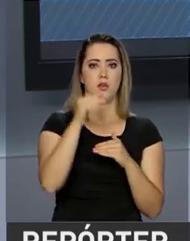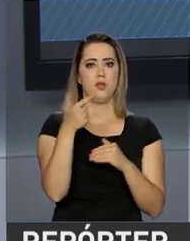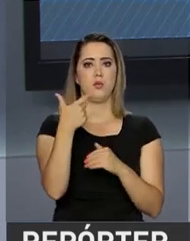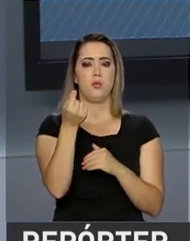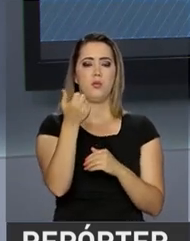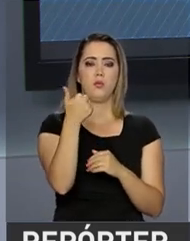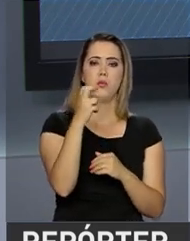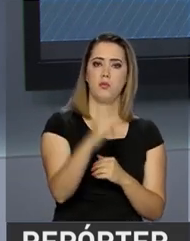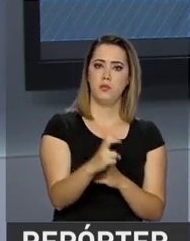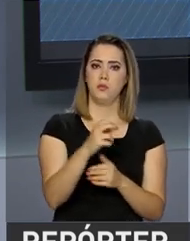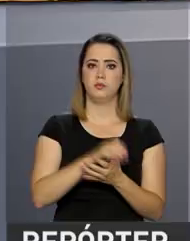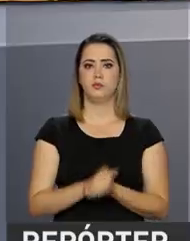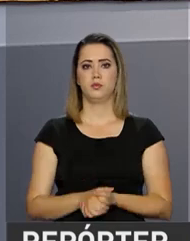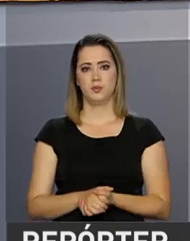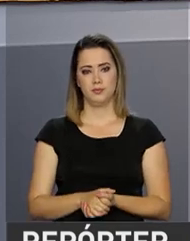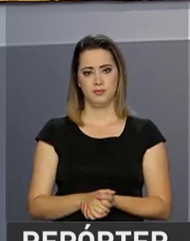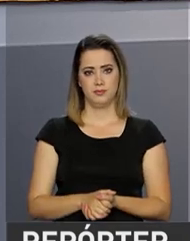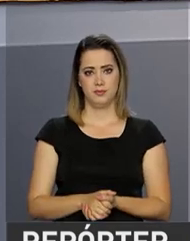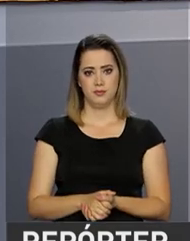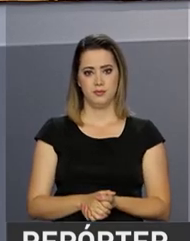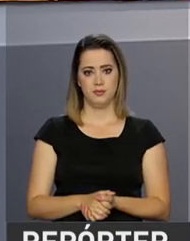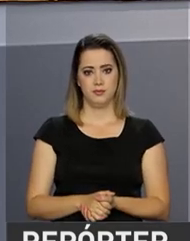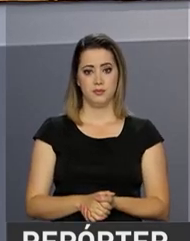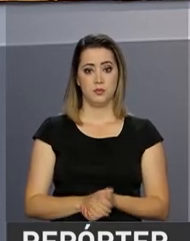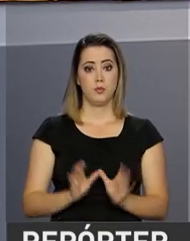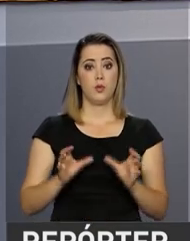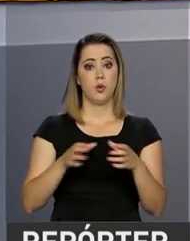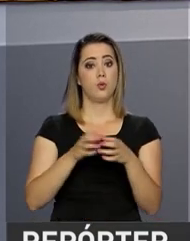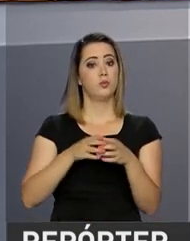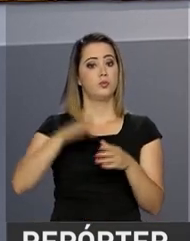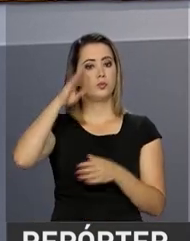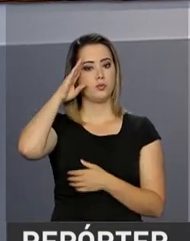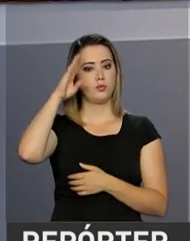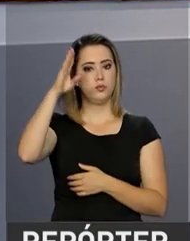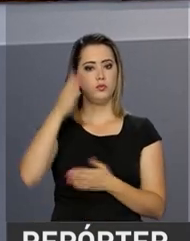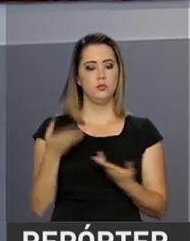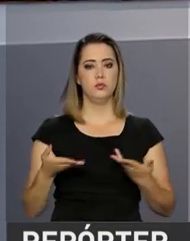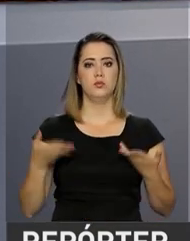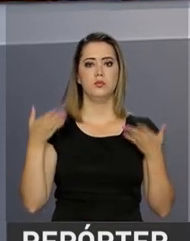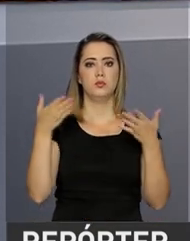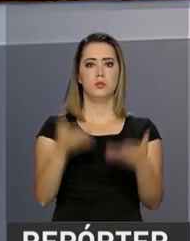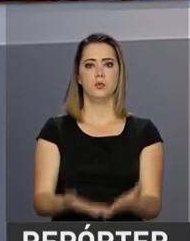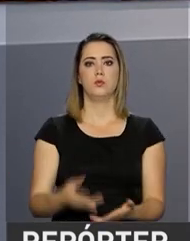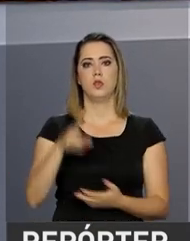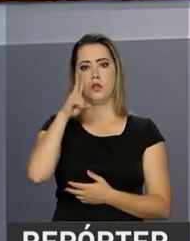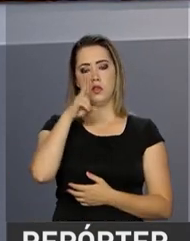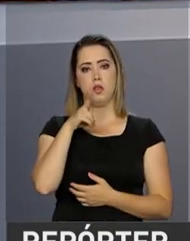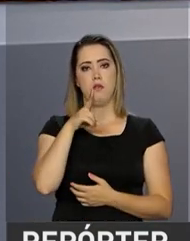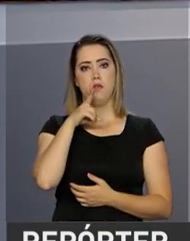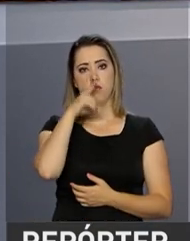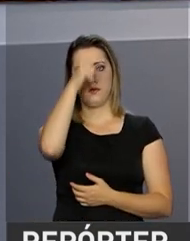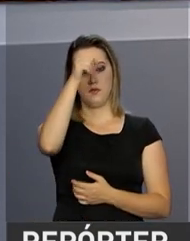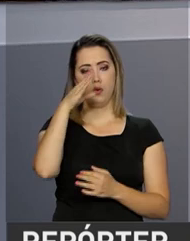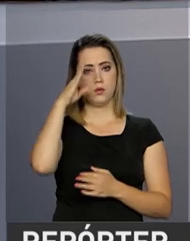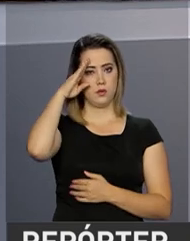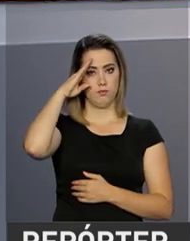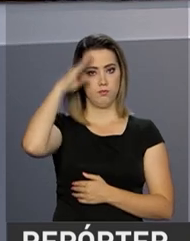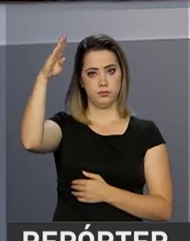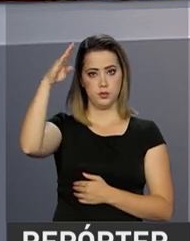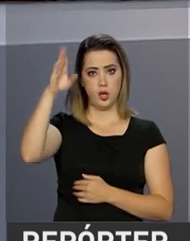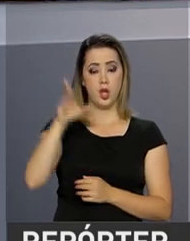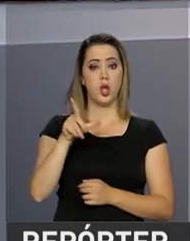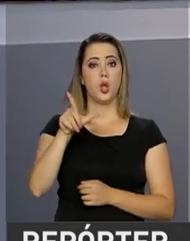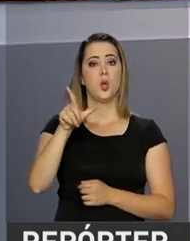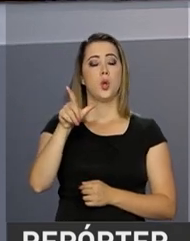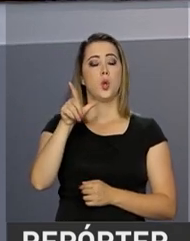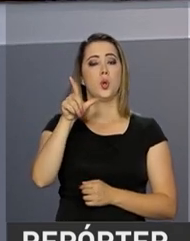2015 militares brasileiros vão participar da força interina das nações unidas no líbano e